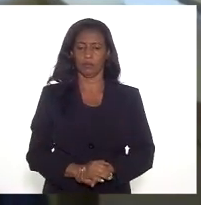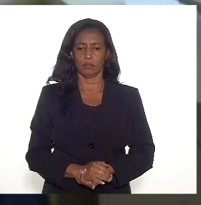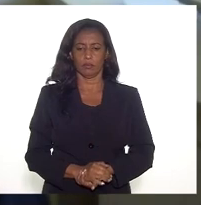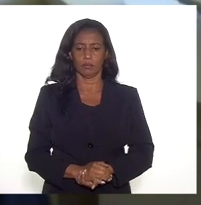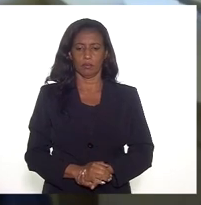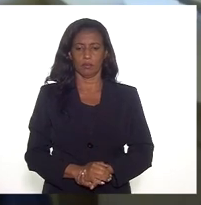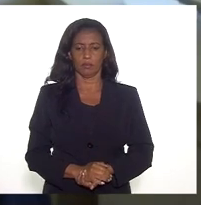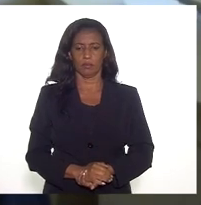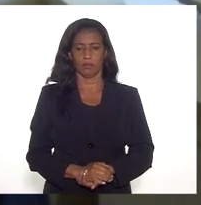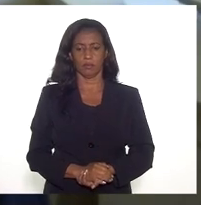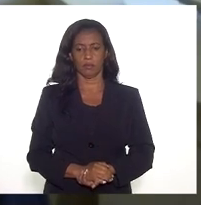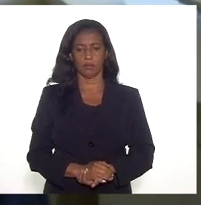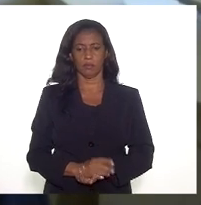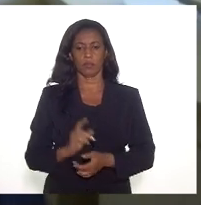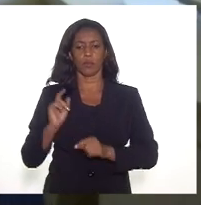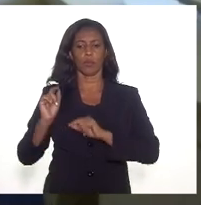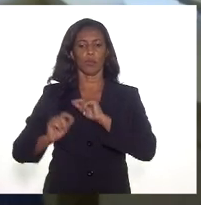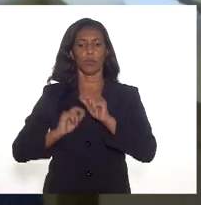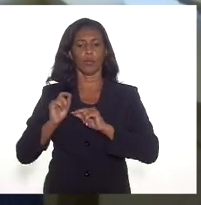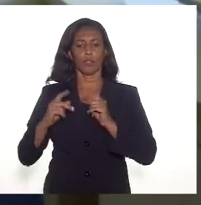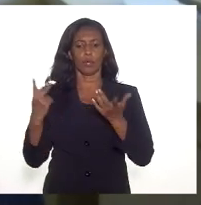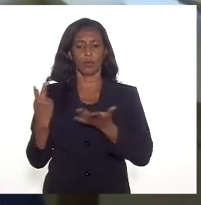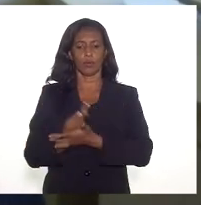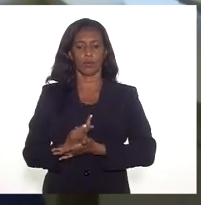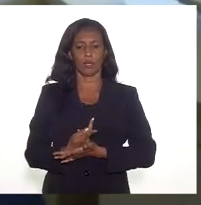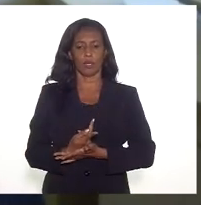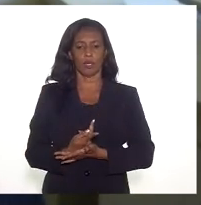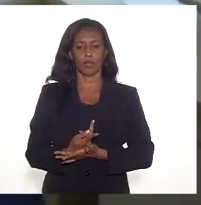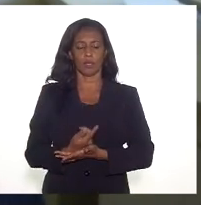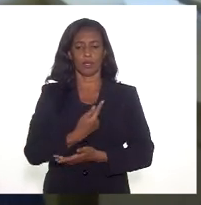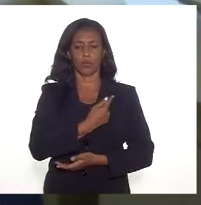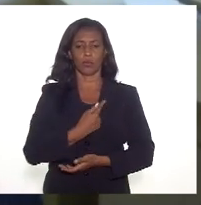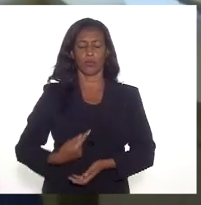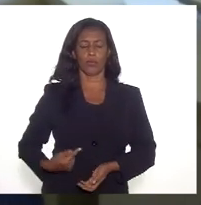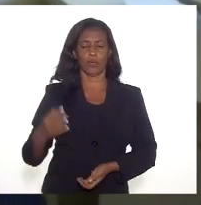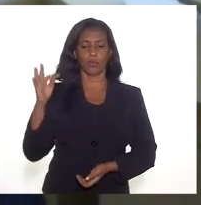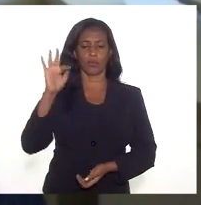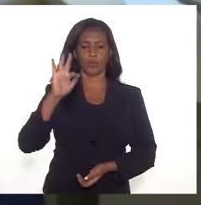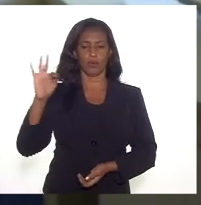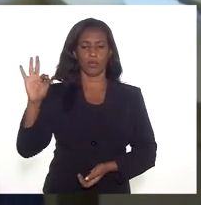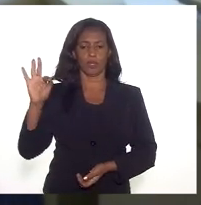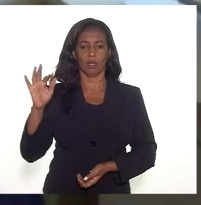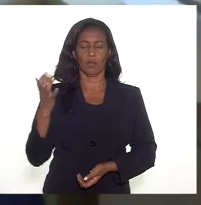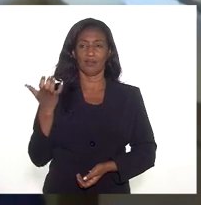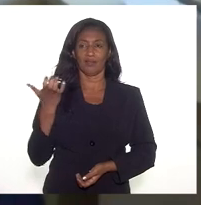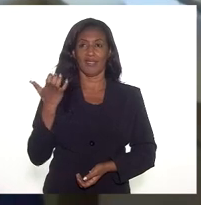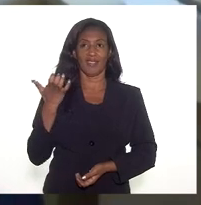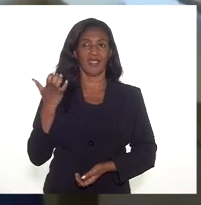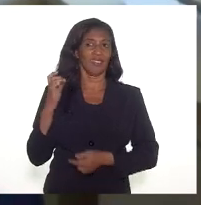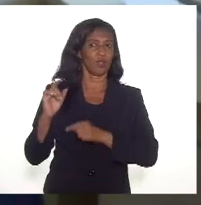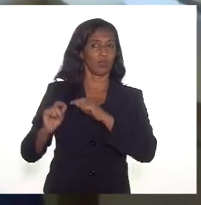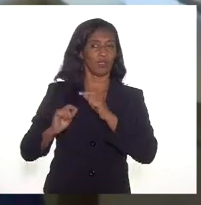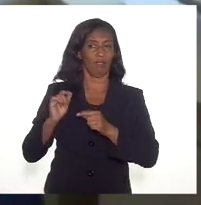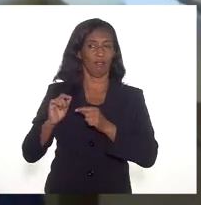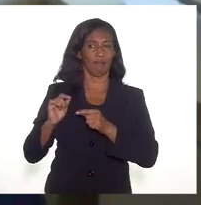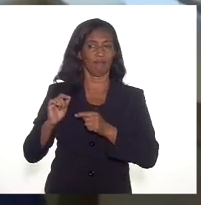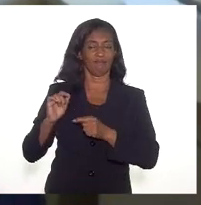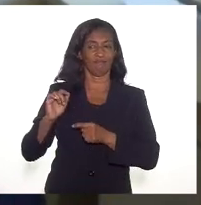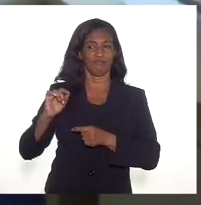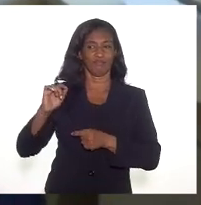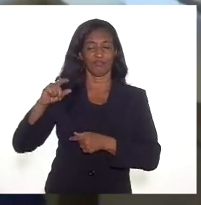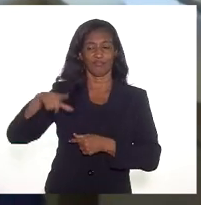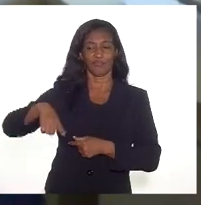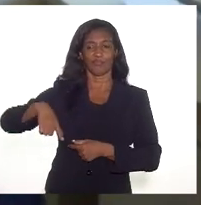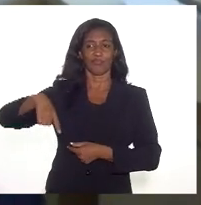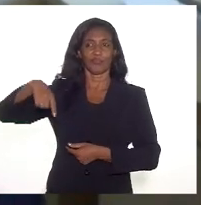Então, o que está acontecendo é que o governo federal está querendo priorizar muito o